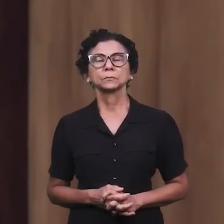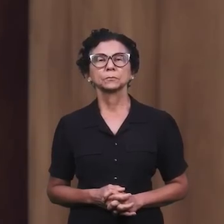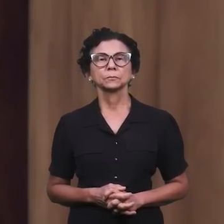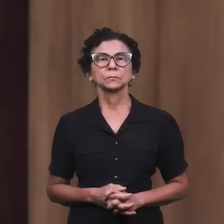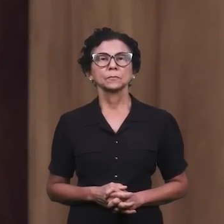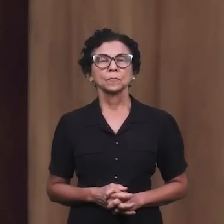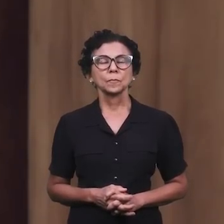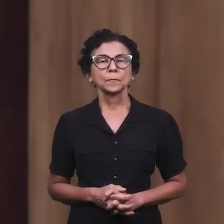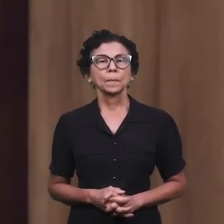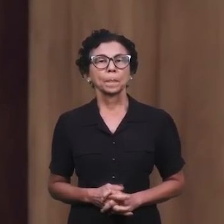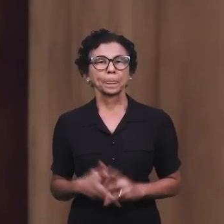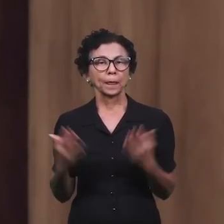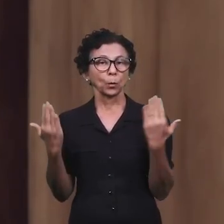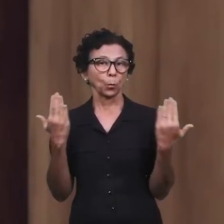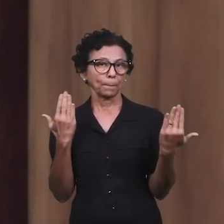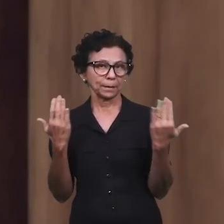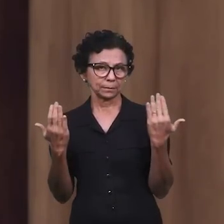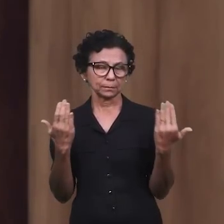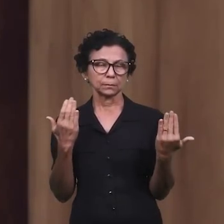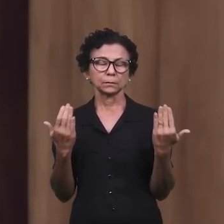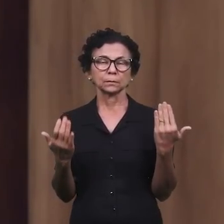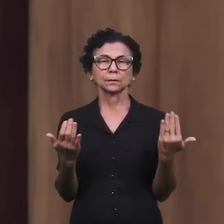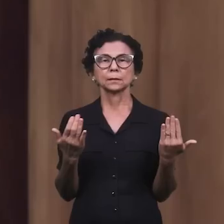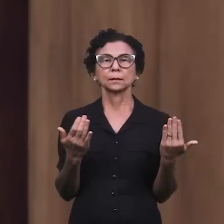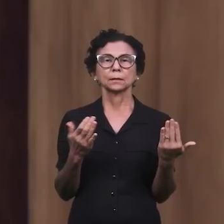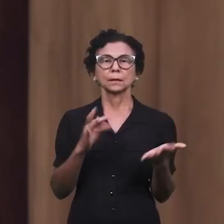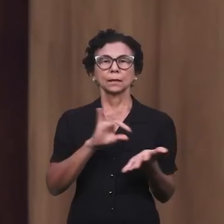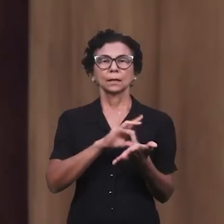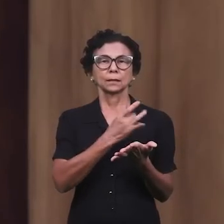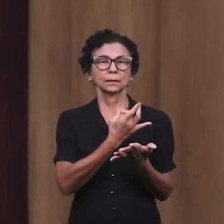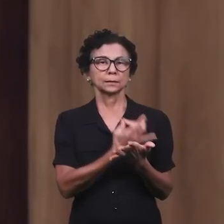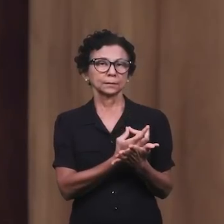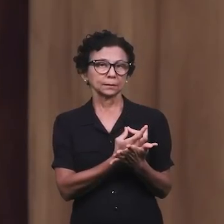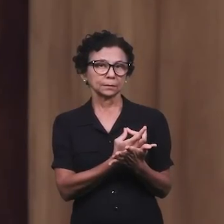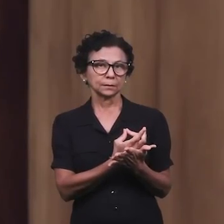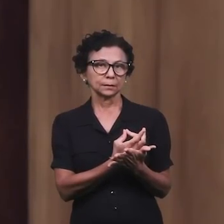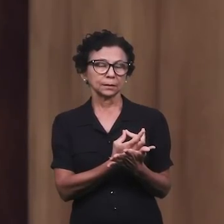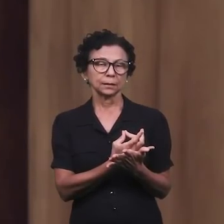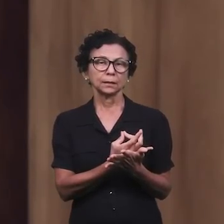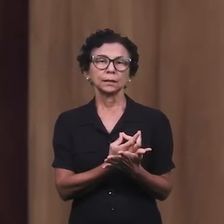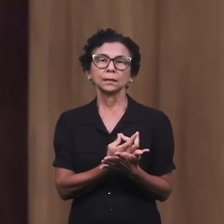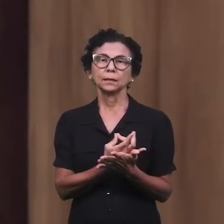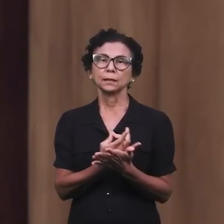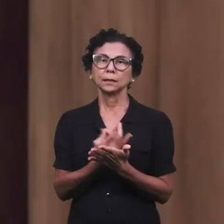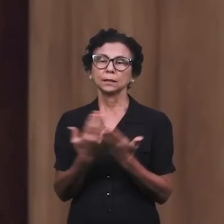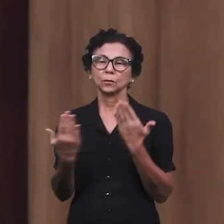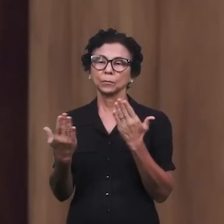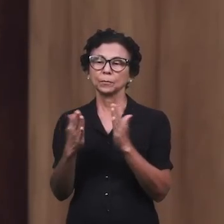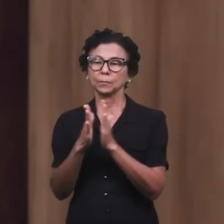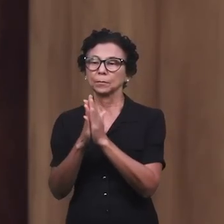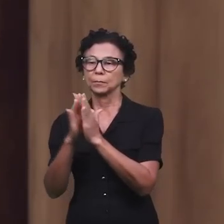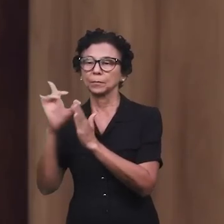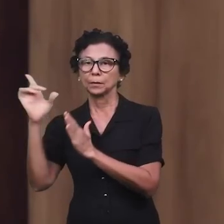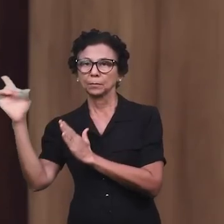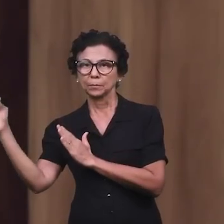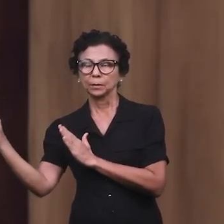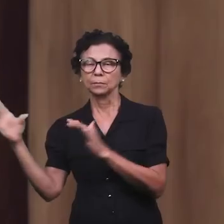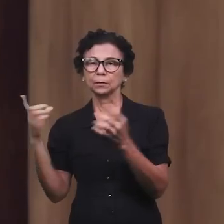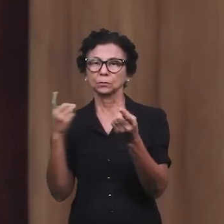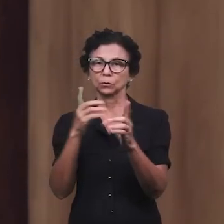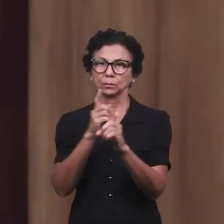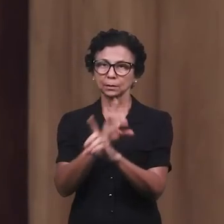está fazendo um contraponto, né? A gente está falando a heresia e a gente está trazendo na palavra do Senhor aquilo que são os